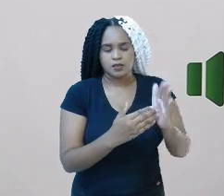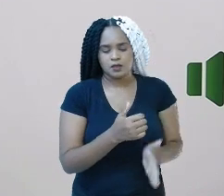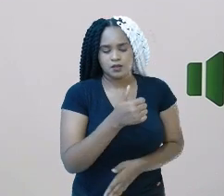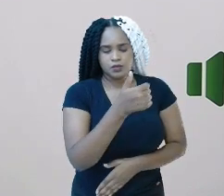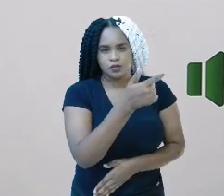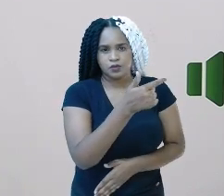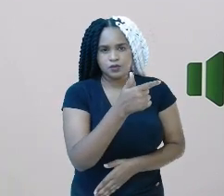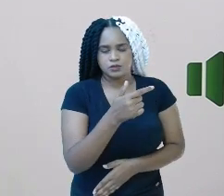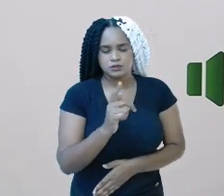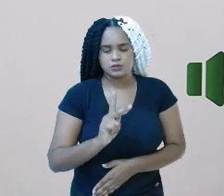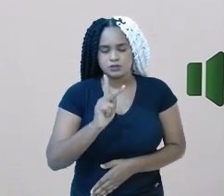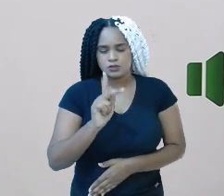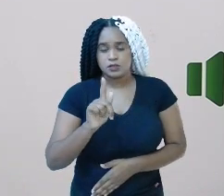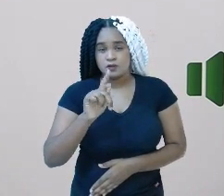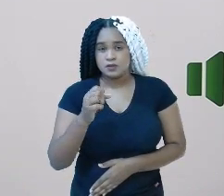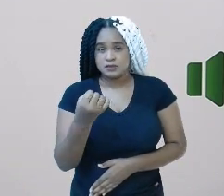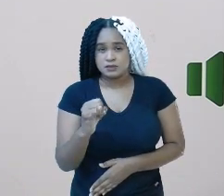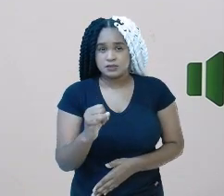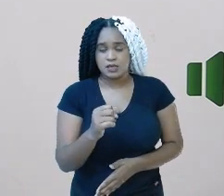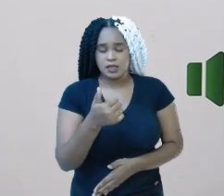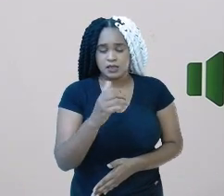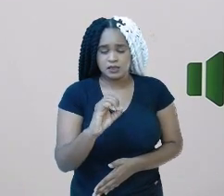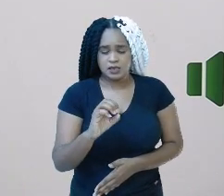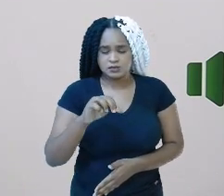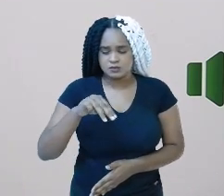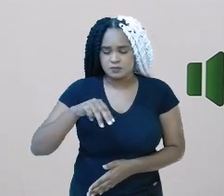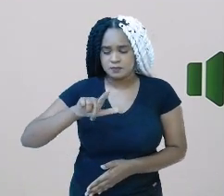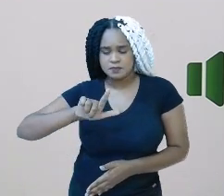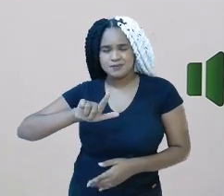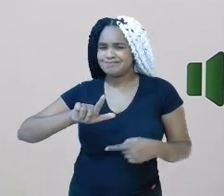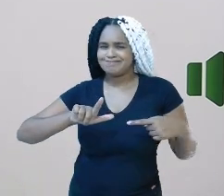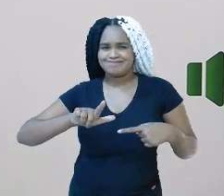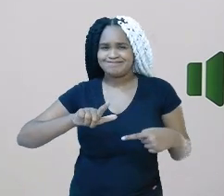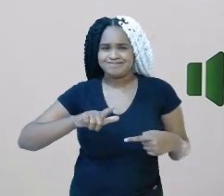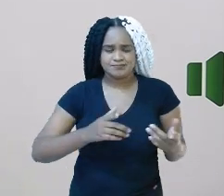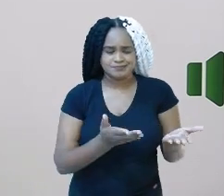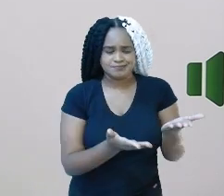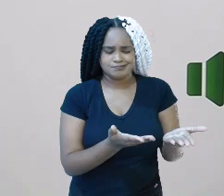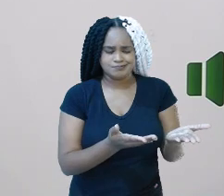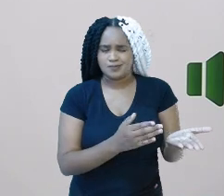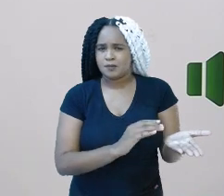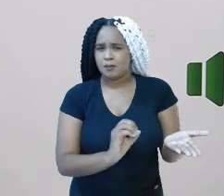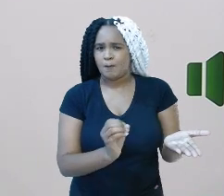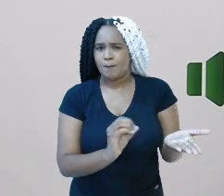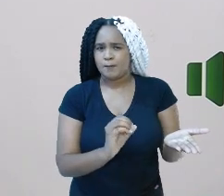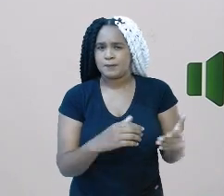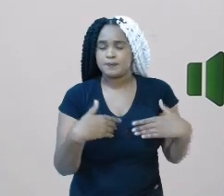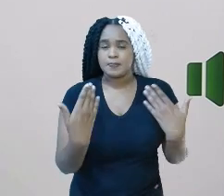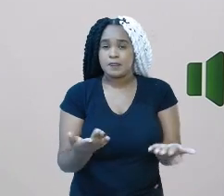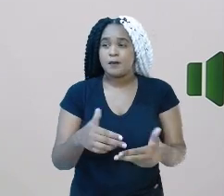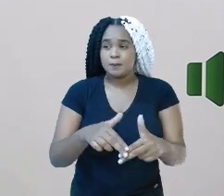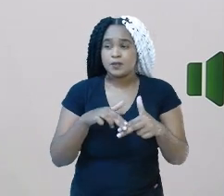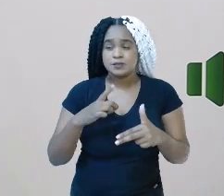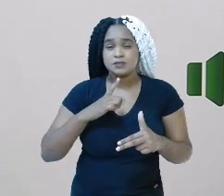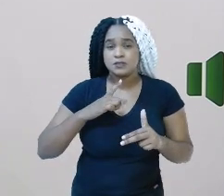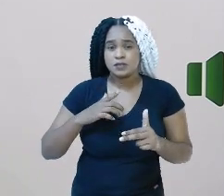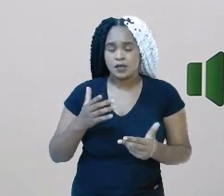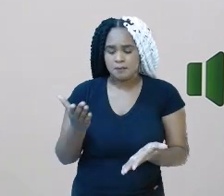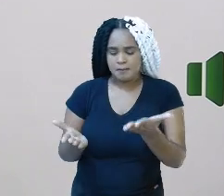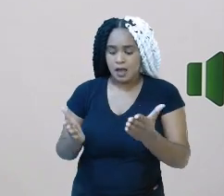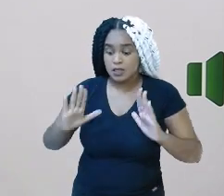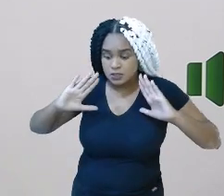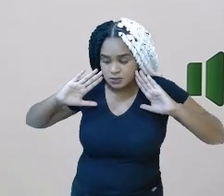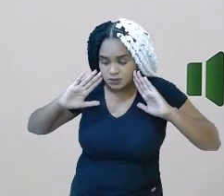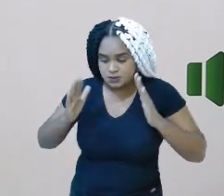Se eu colocasse 10 miligramas aqui, ela não sairia nem do lugar. Por isso que existem balanças específicas.